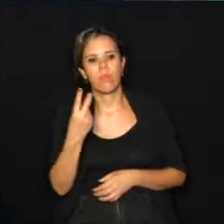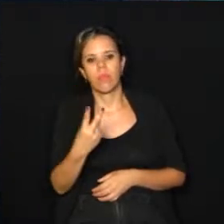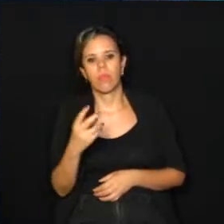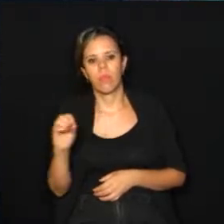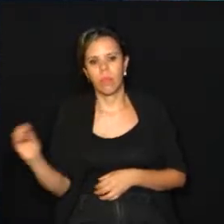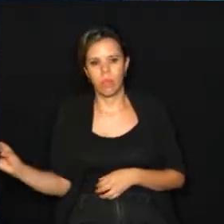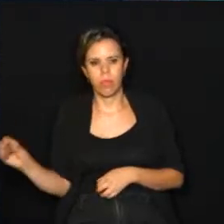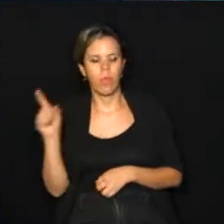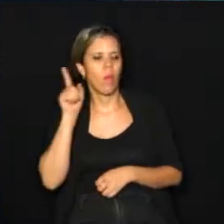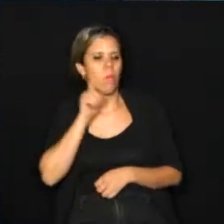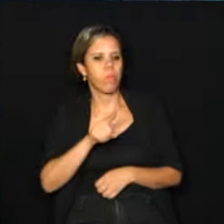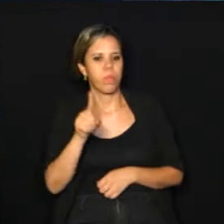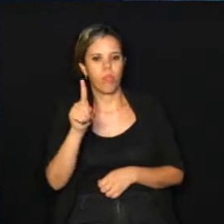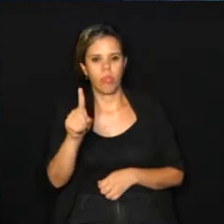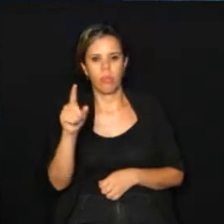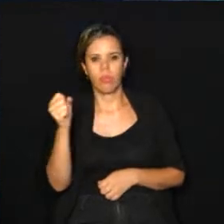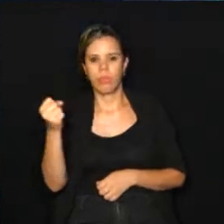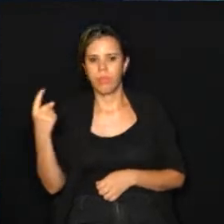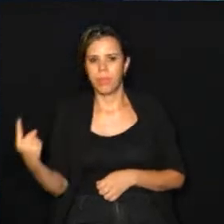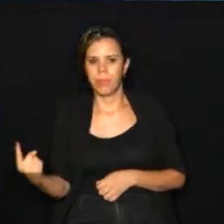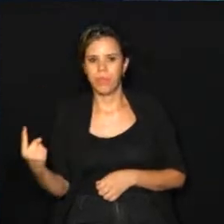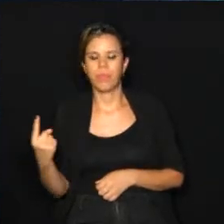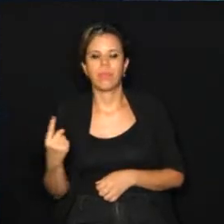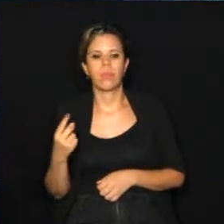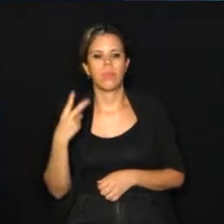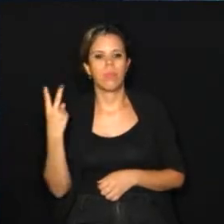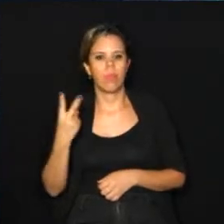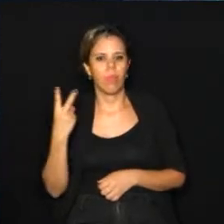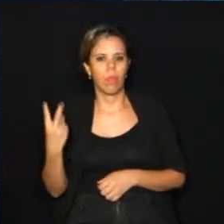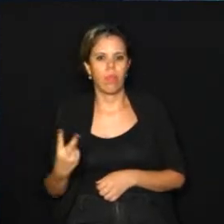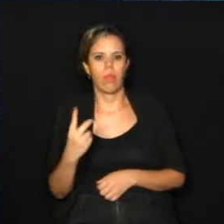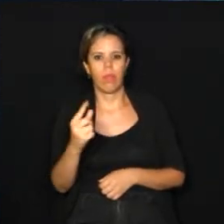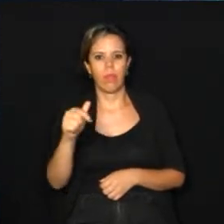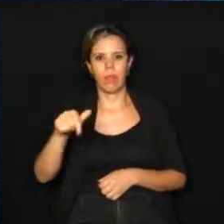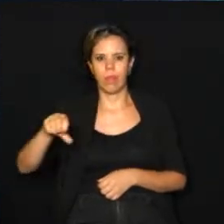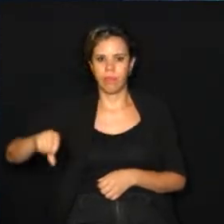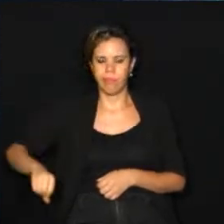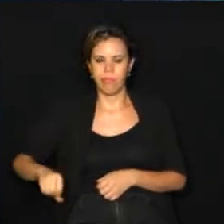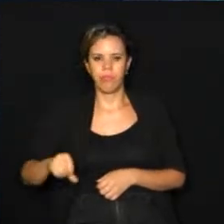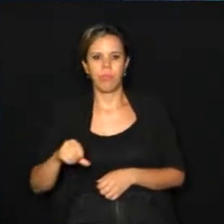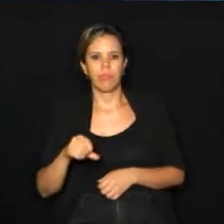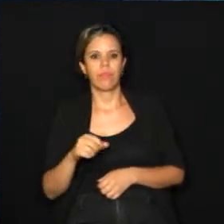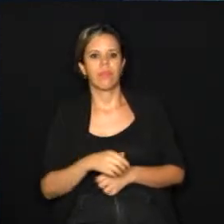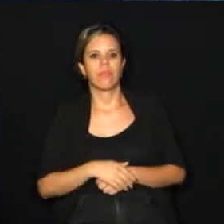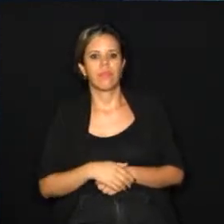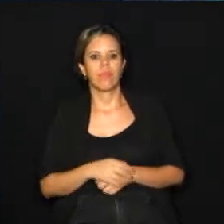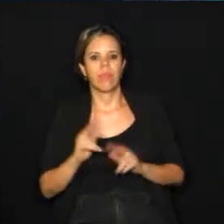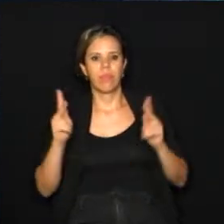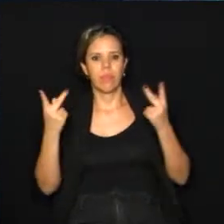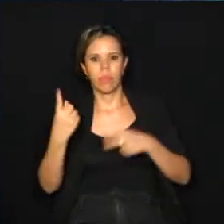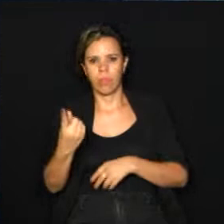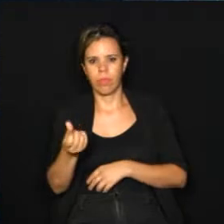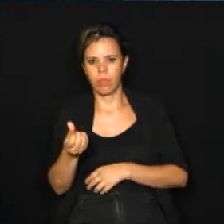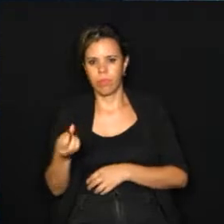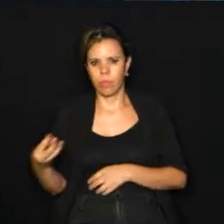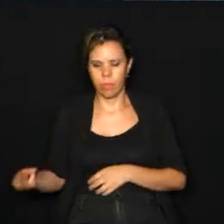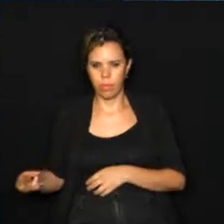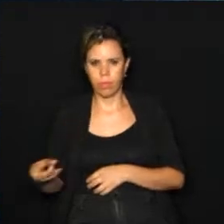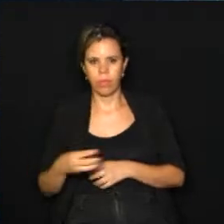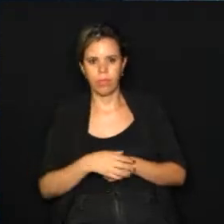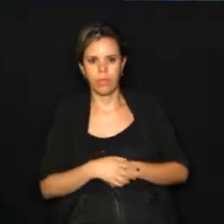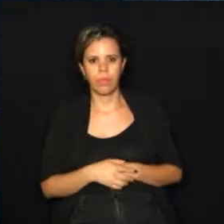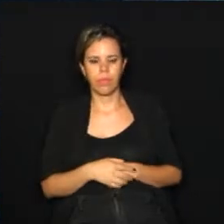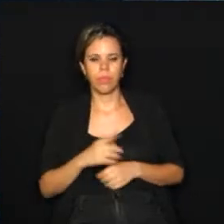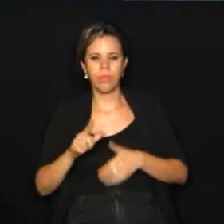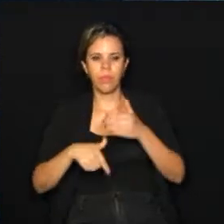Bárbara do Oeste 200 mortes, Americana 181, Valinhos 179, Hortolândia 163.